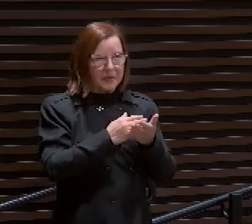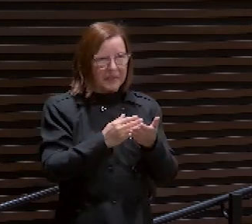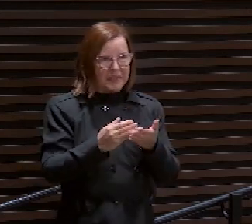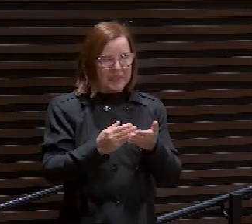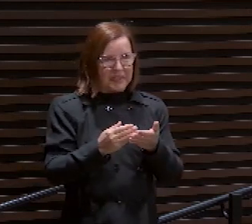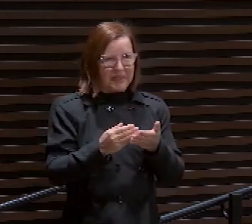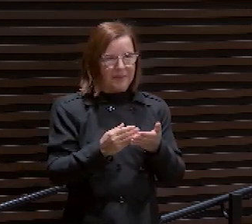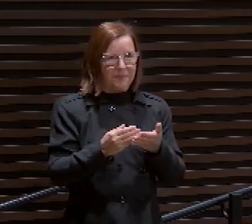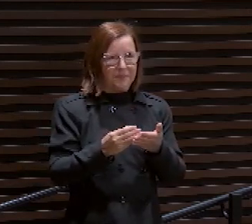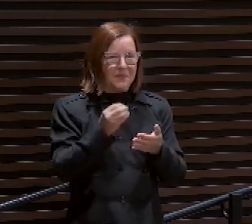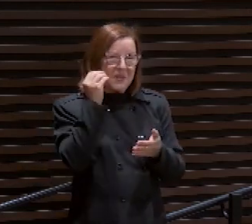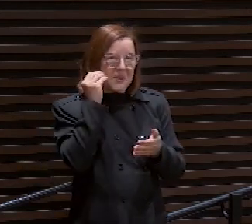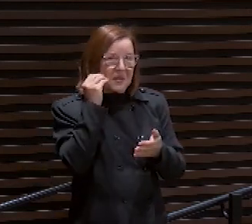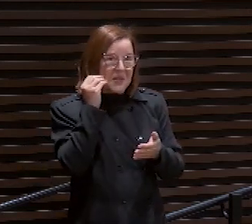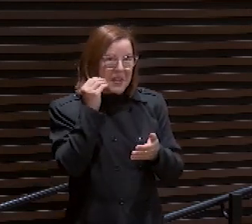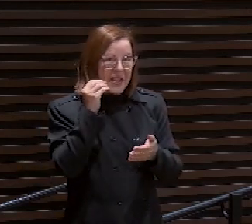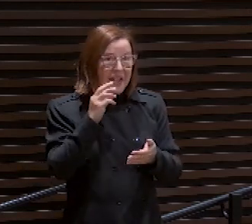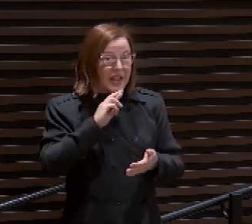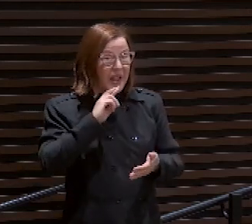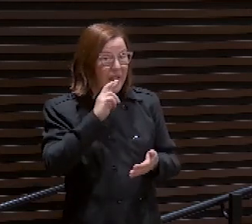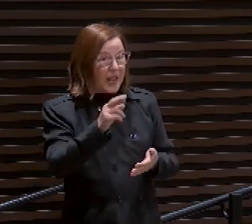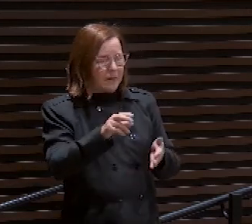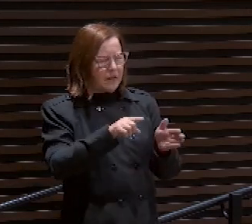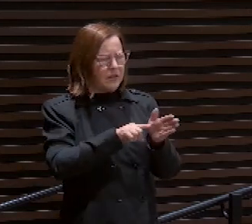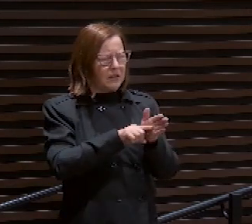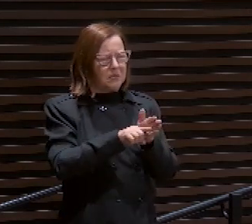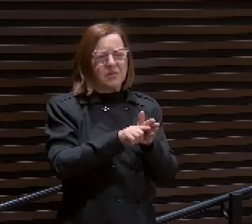responder essa pergunta: como amar os nossos inimigos?